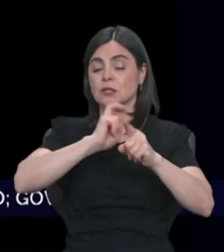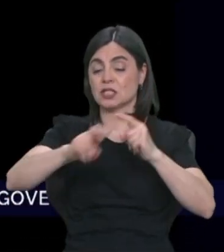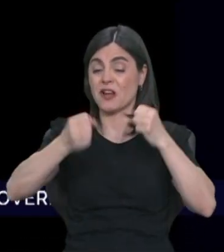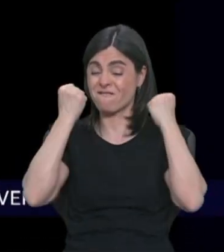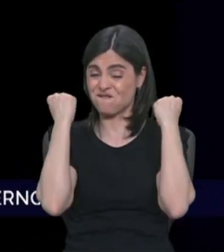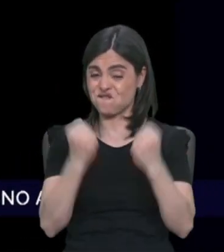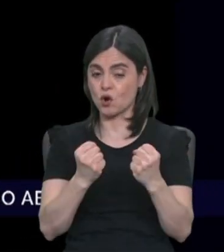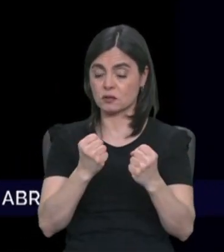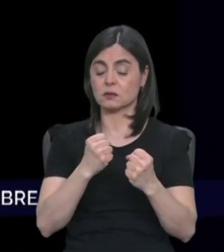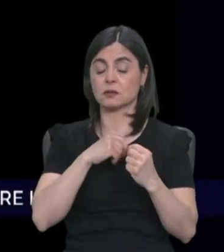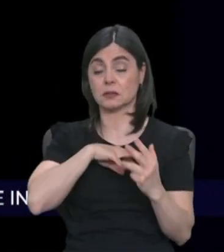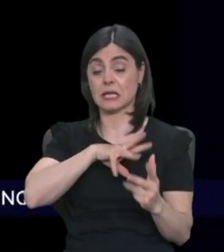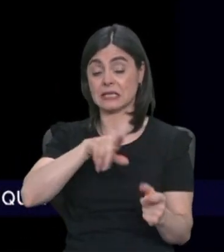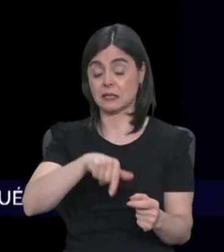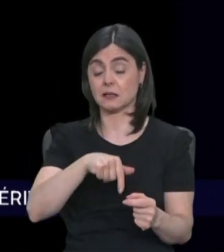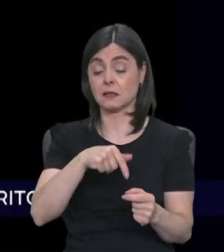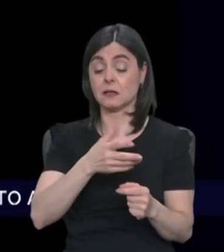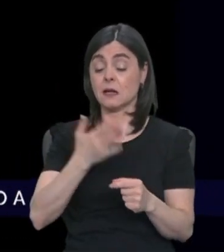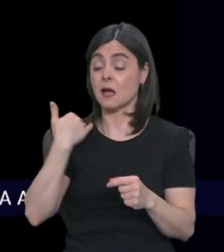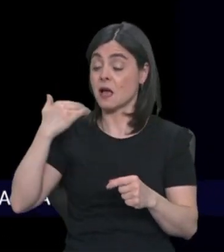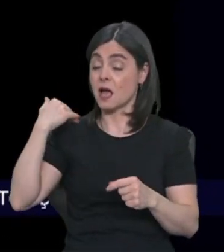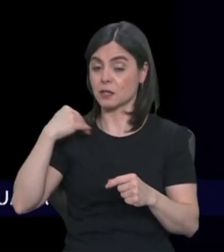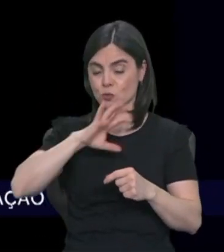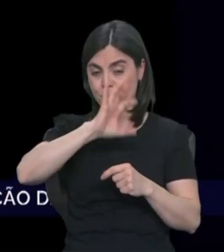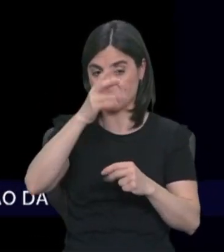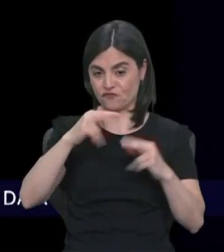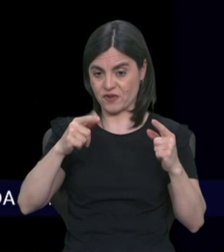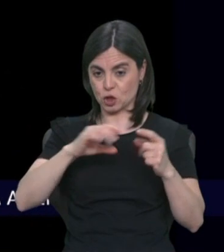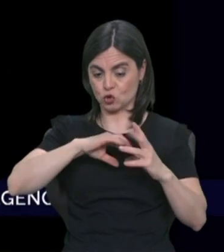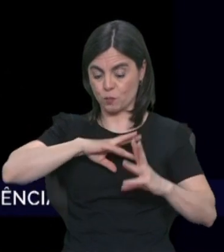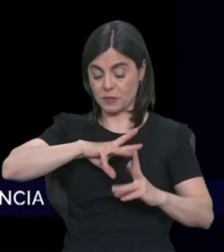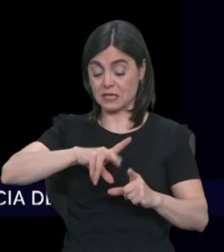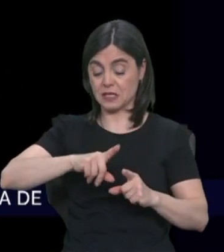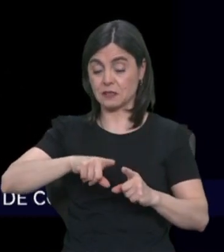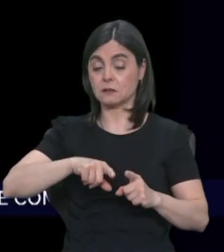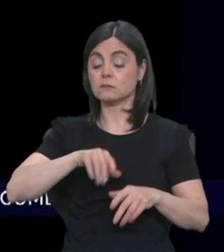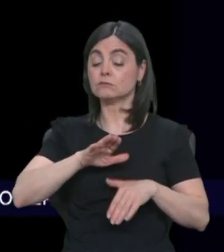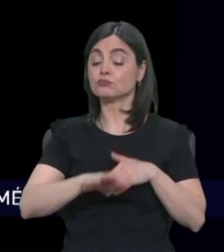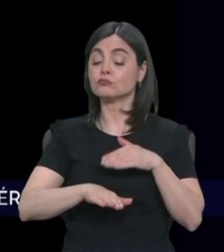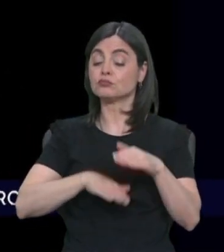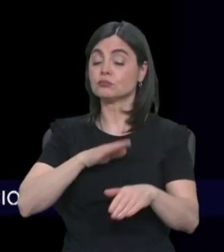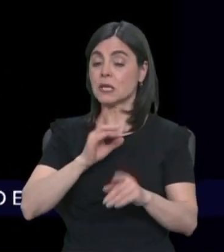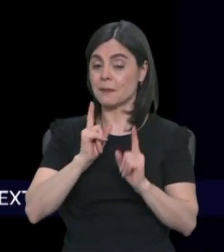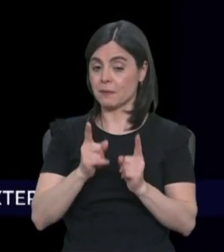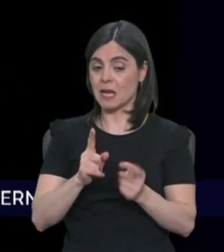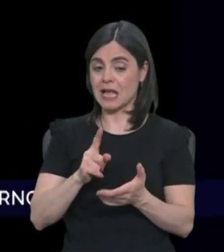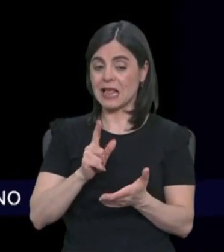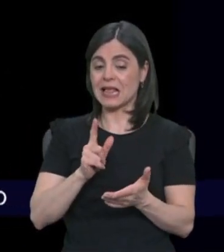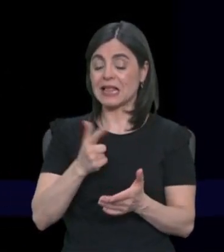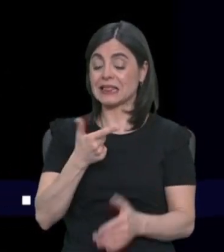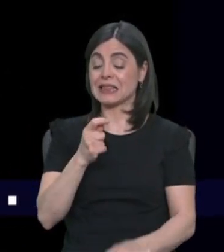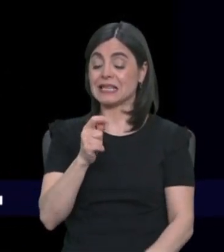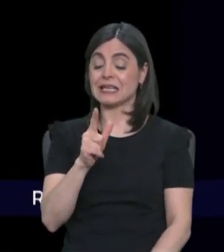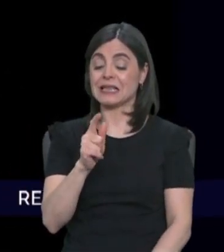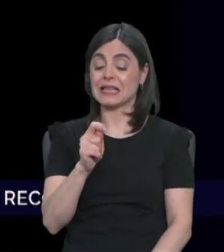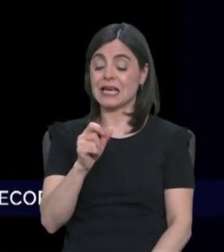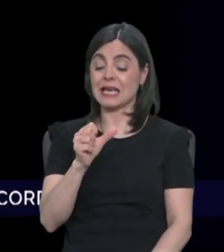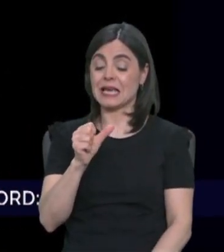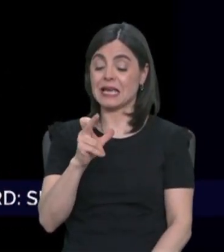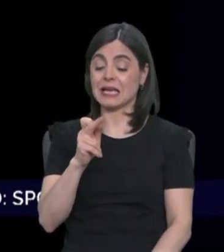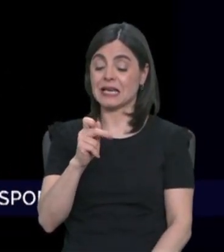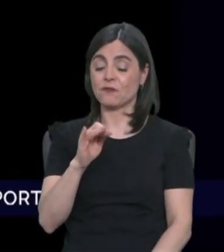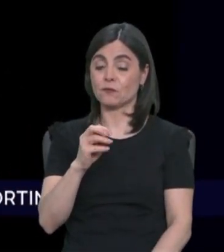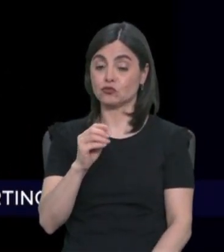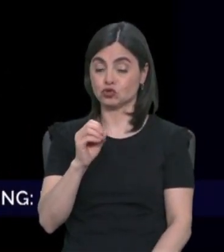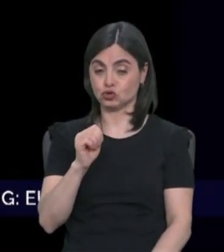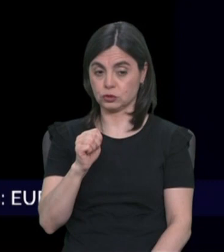Na altura, em vários países do nosso planeta, estávamos a dar os primeiros passos nos telégrafos. Esta energia do Sol que foi recebida na